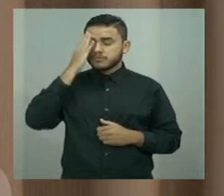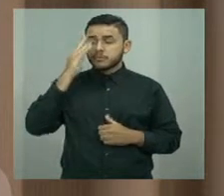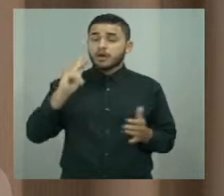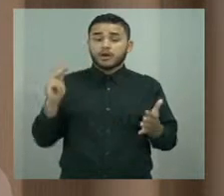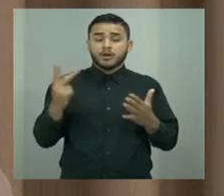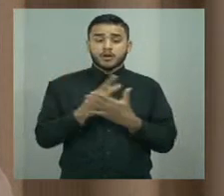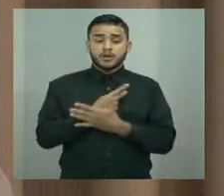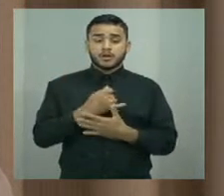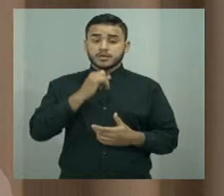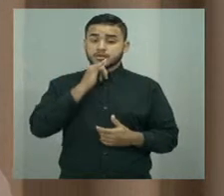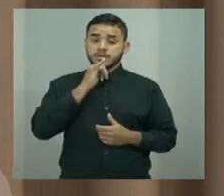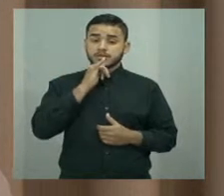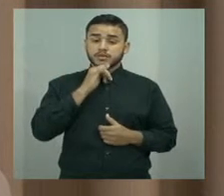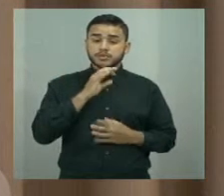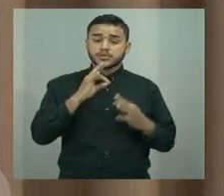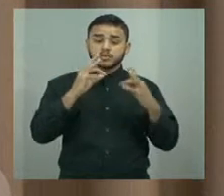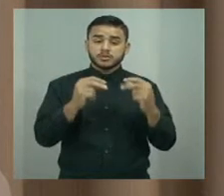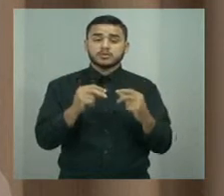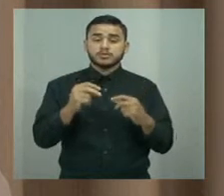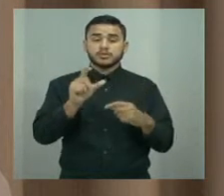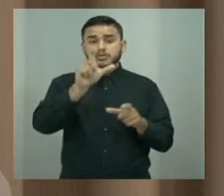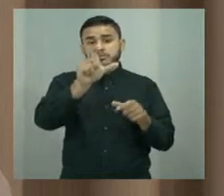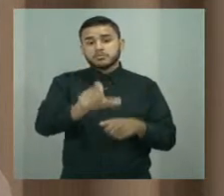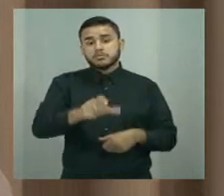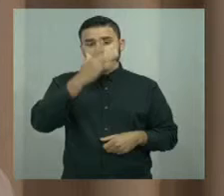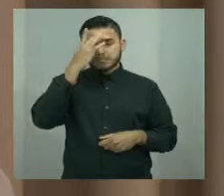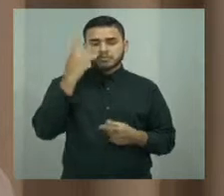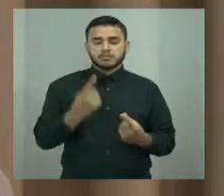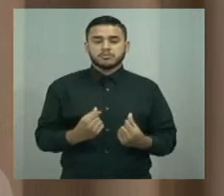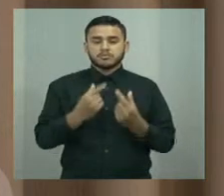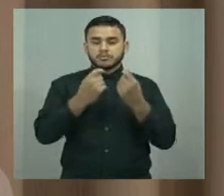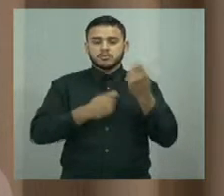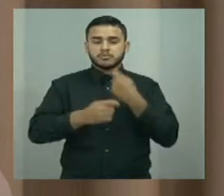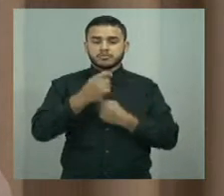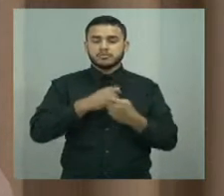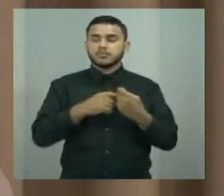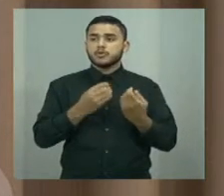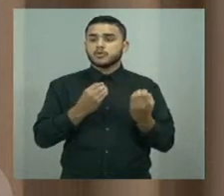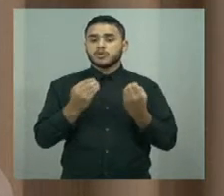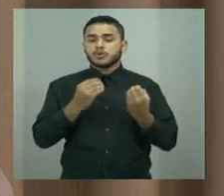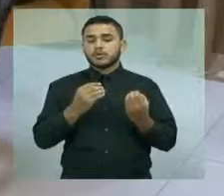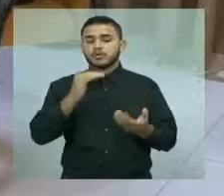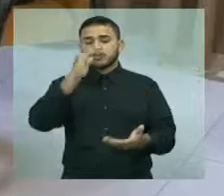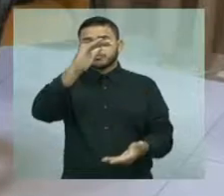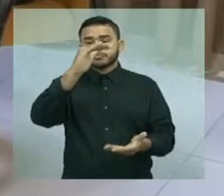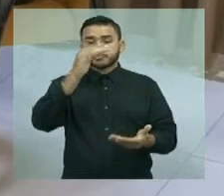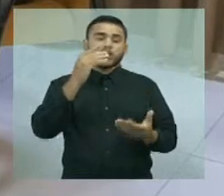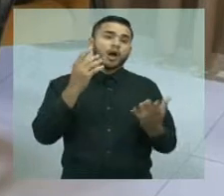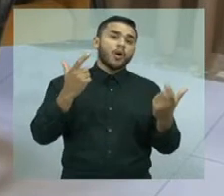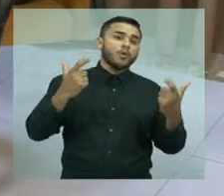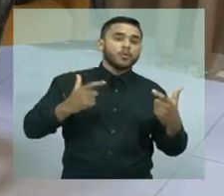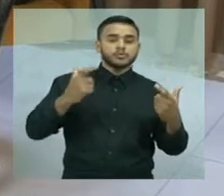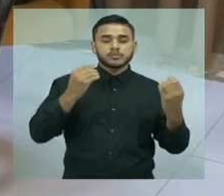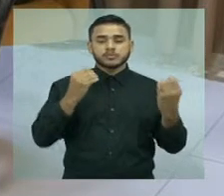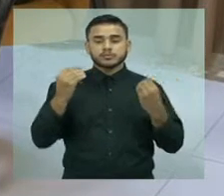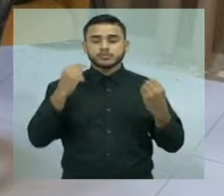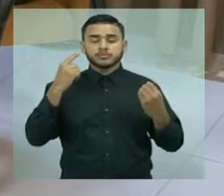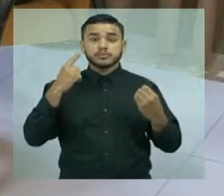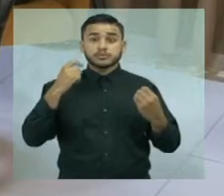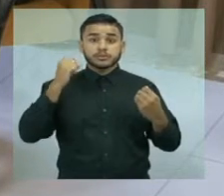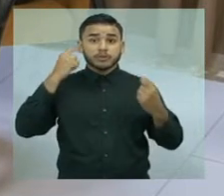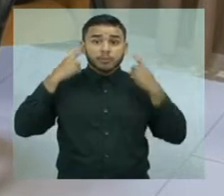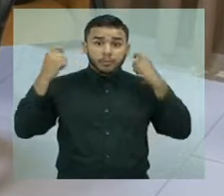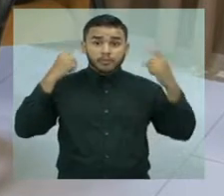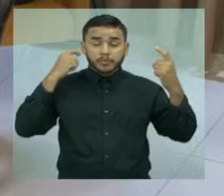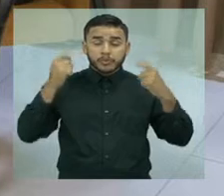antecedentes, da capacidade econômica do infrator, do porte da atividade sonora. Então, quanto mais decibéis você emitir, maior